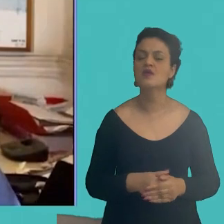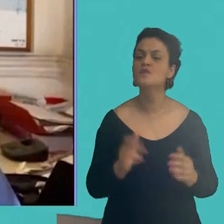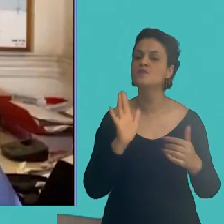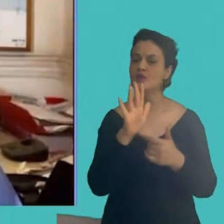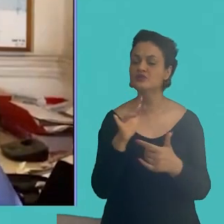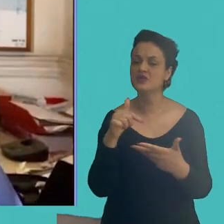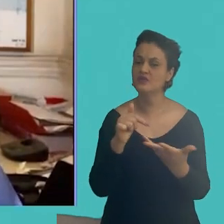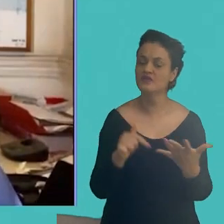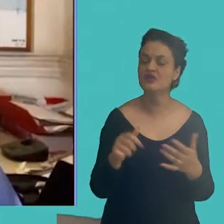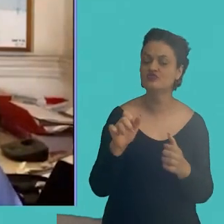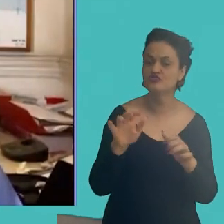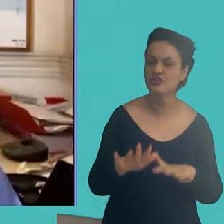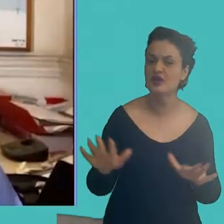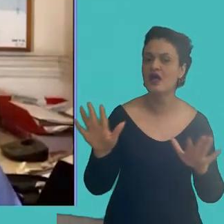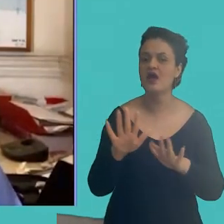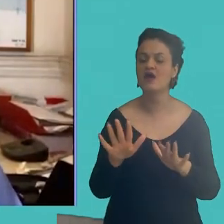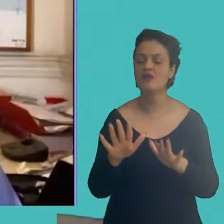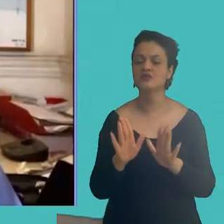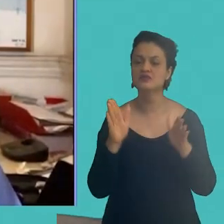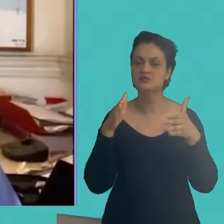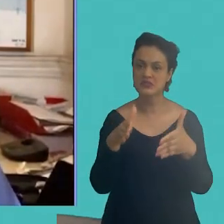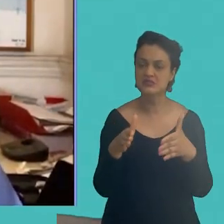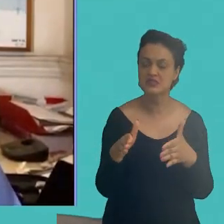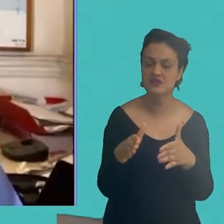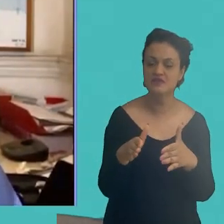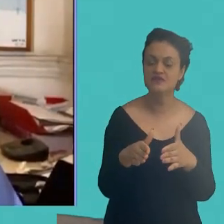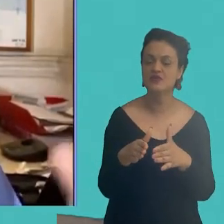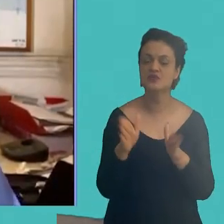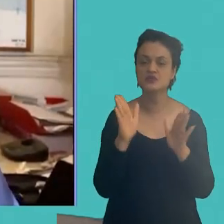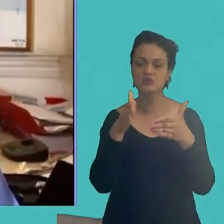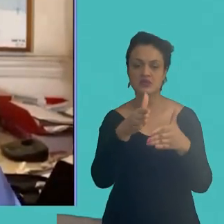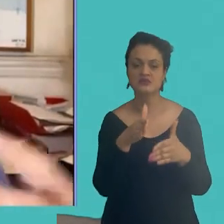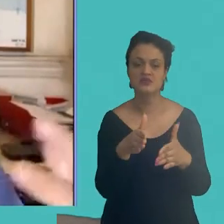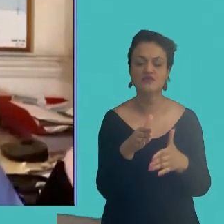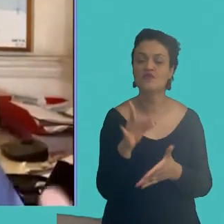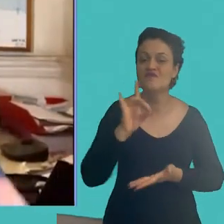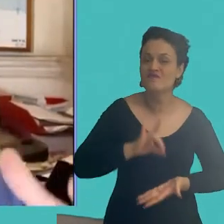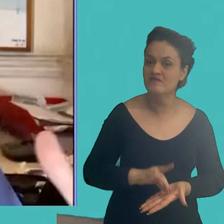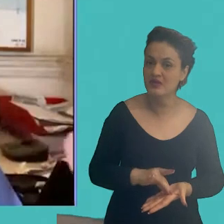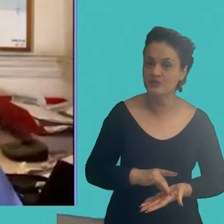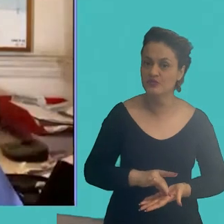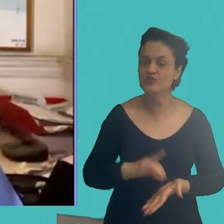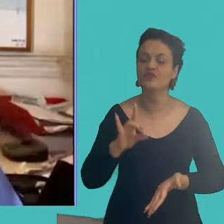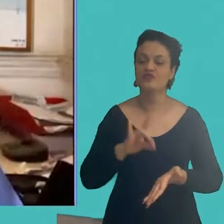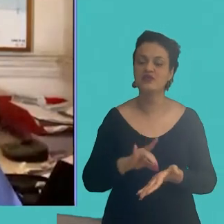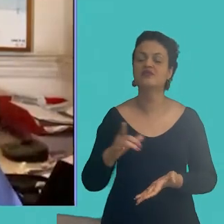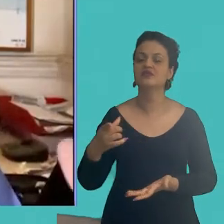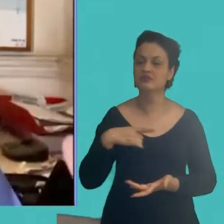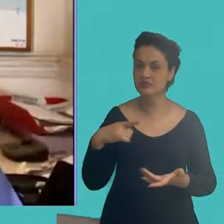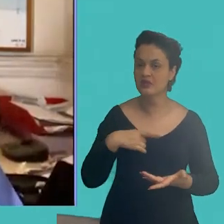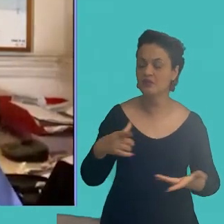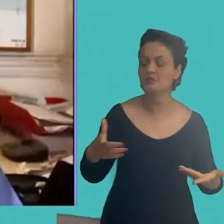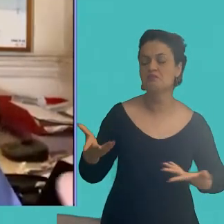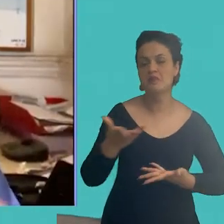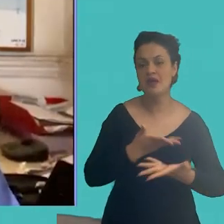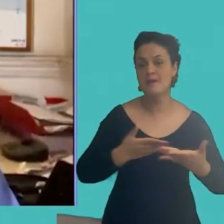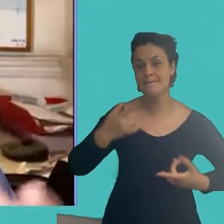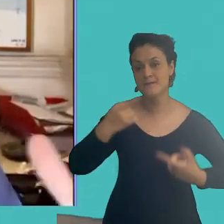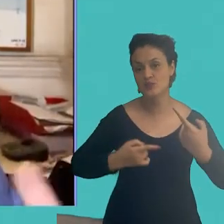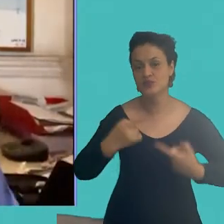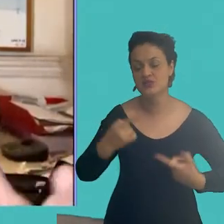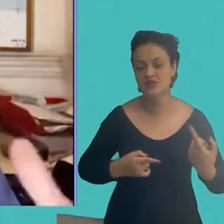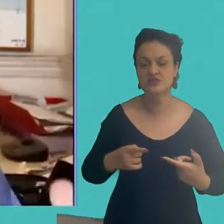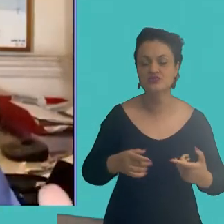para o plano mais específico, e no plano mais específico, de fato, existe uma corrente política partidária que,